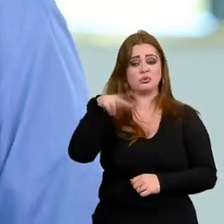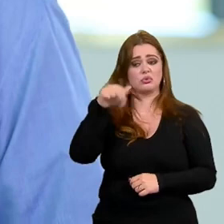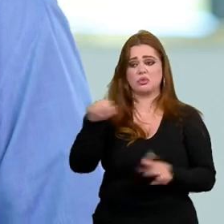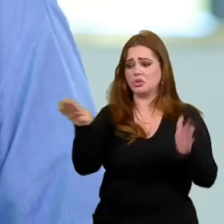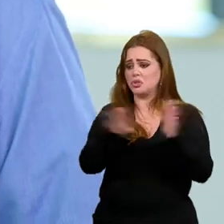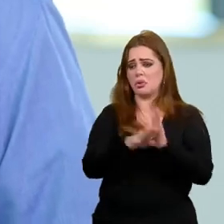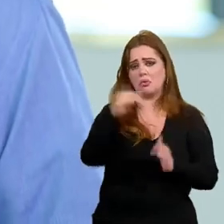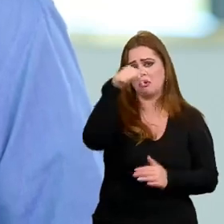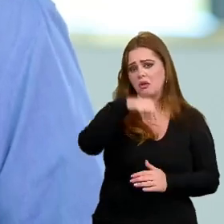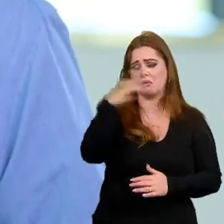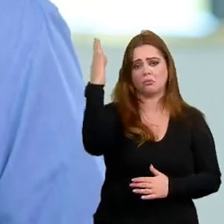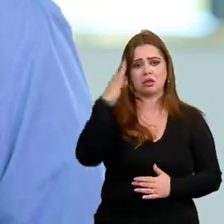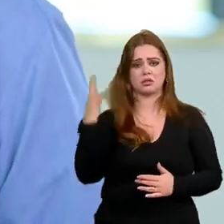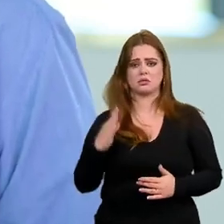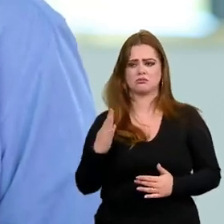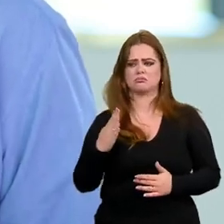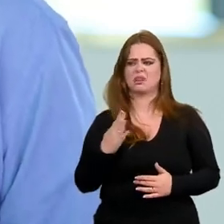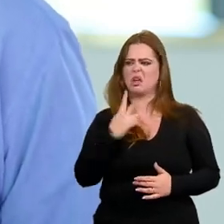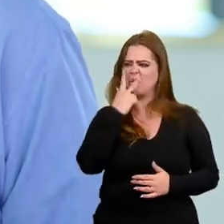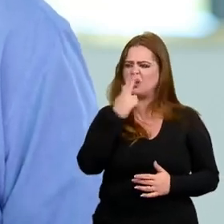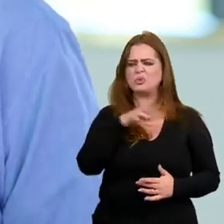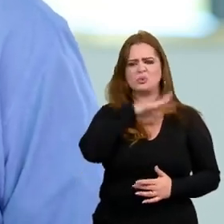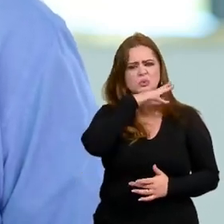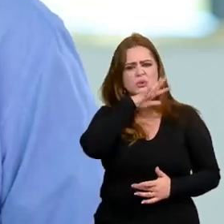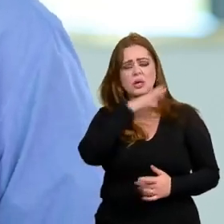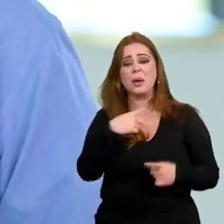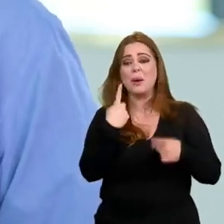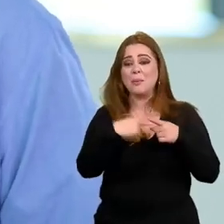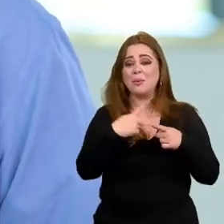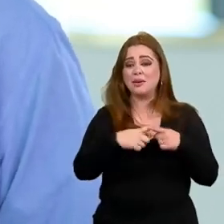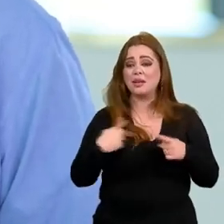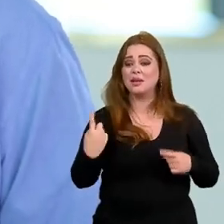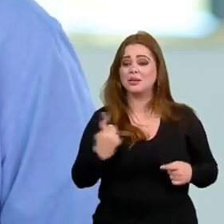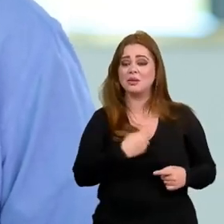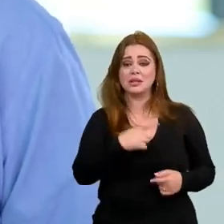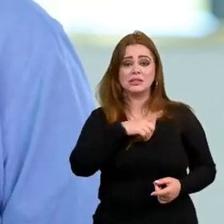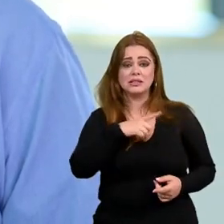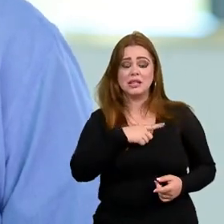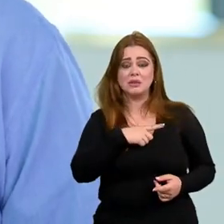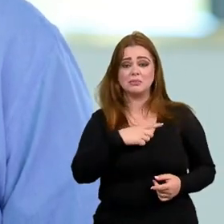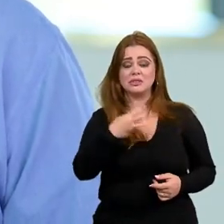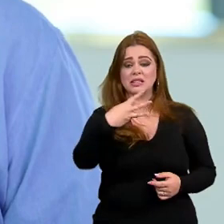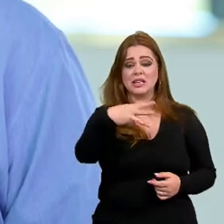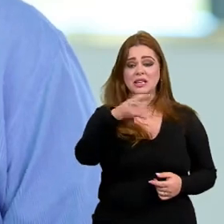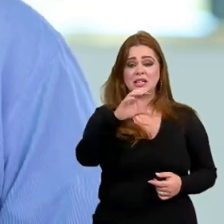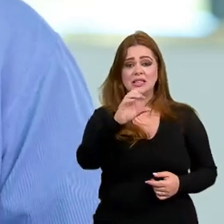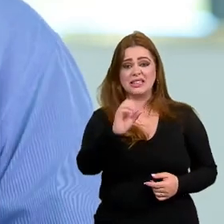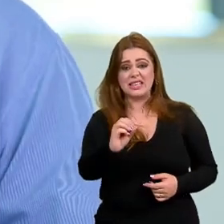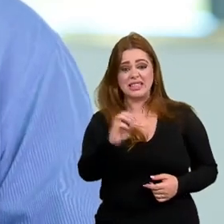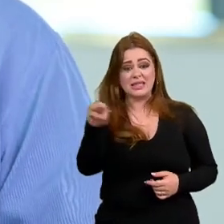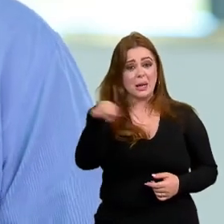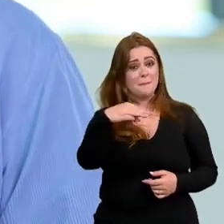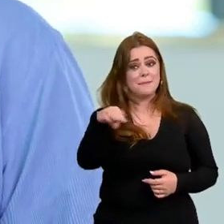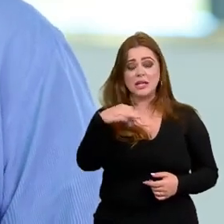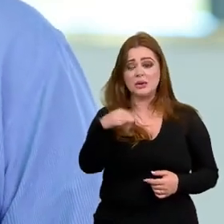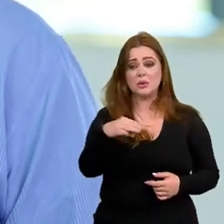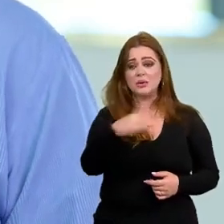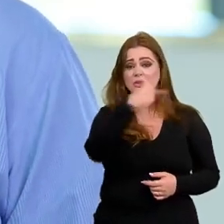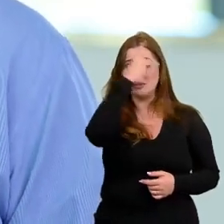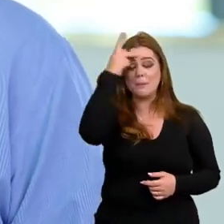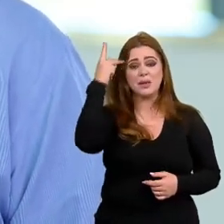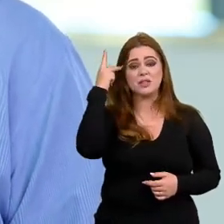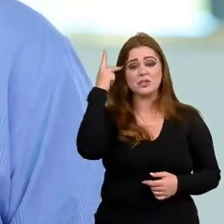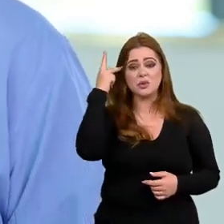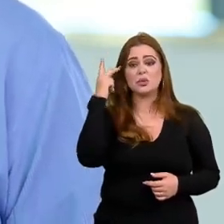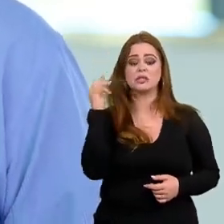Eu acho isso ruim, porque nós temos 30 milhões de descendentes de italianos aqui, só naturalizados nós temos 600